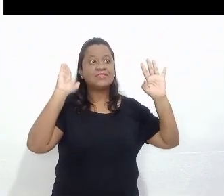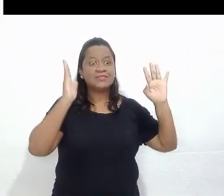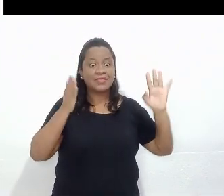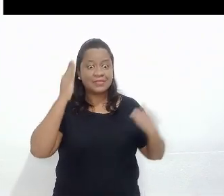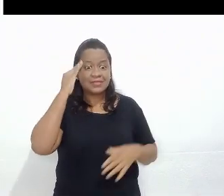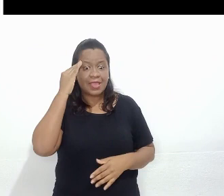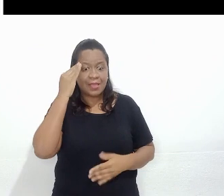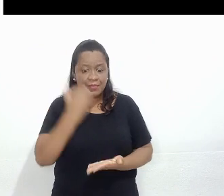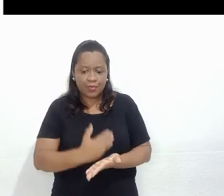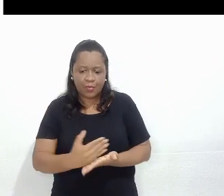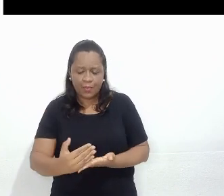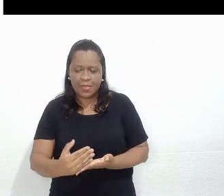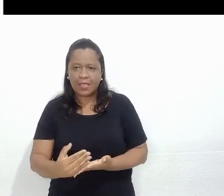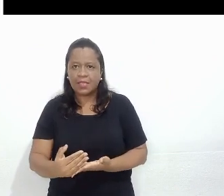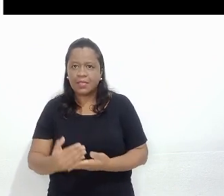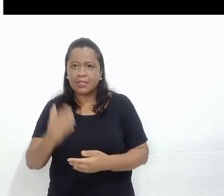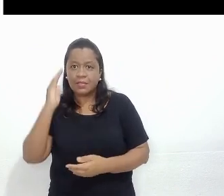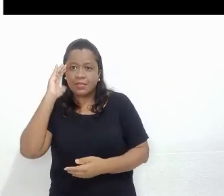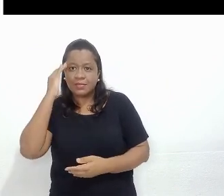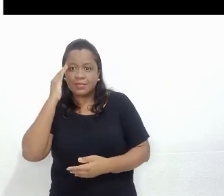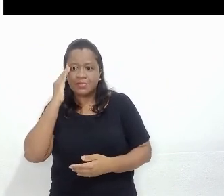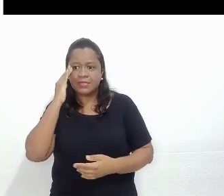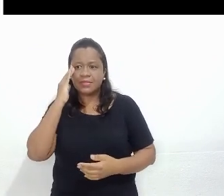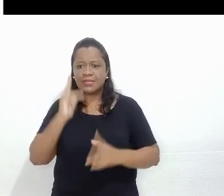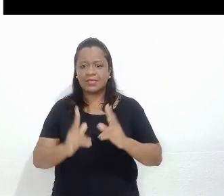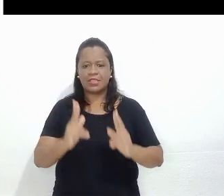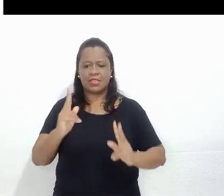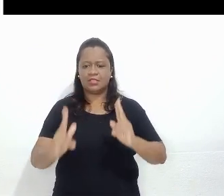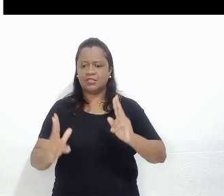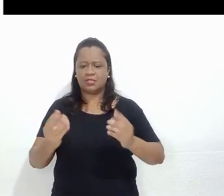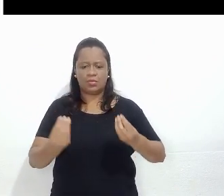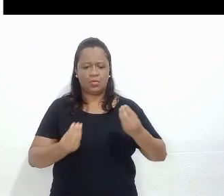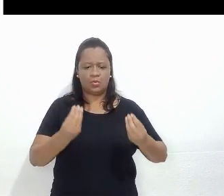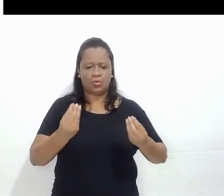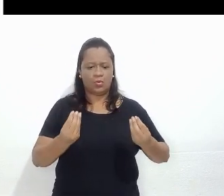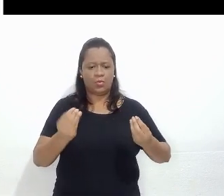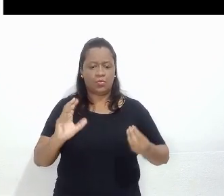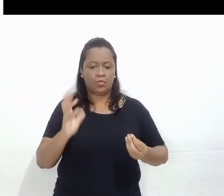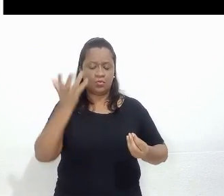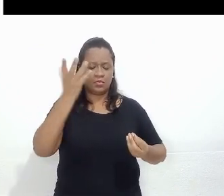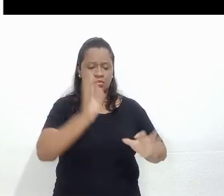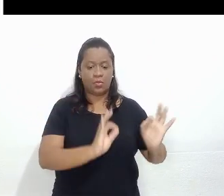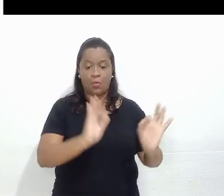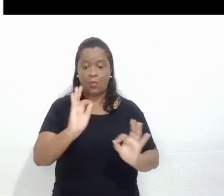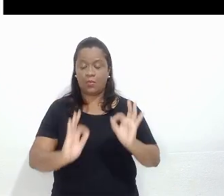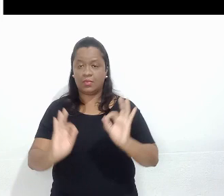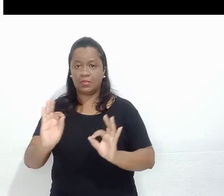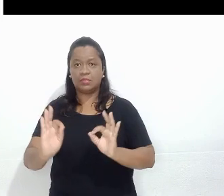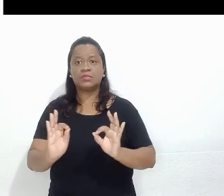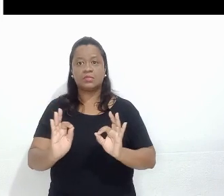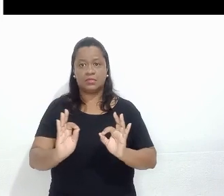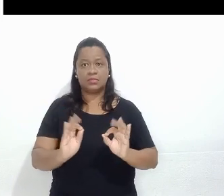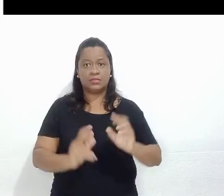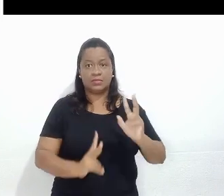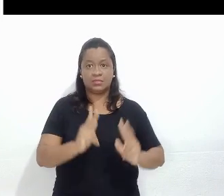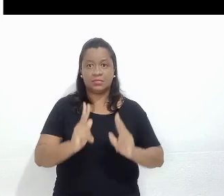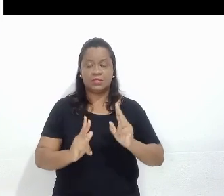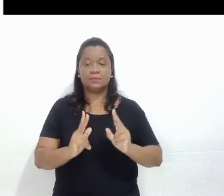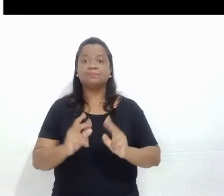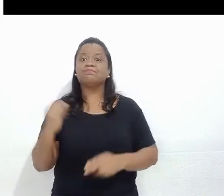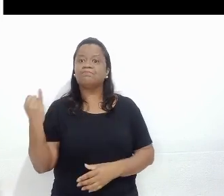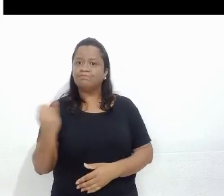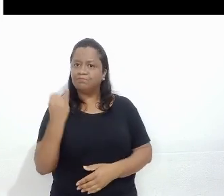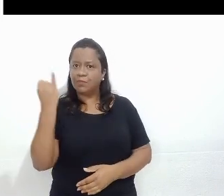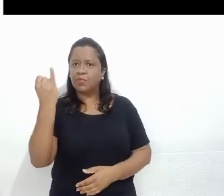a entender como é uma edição, como ela acontece, como você organiza uma edição, o que é importante